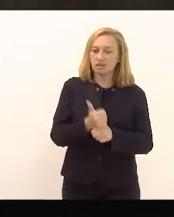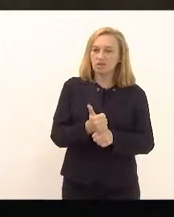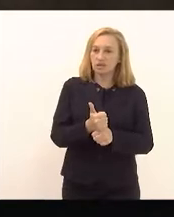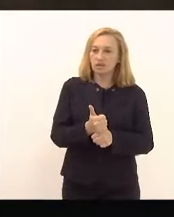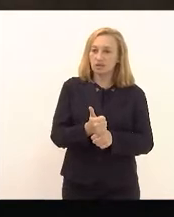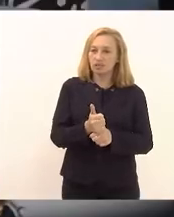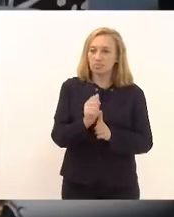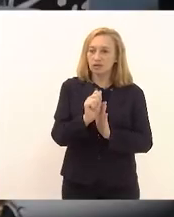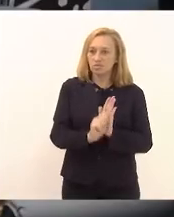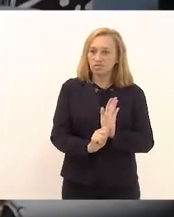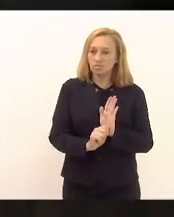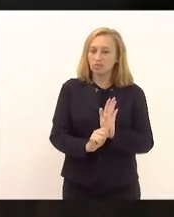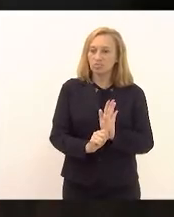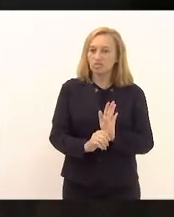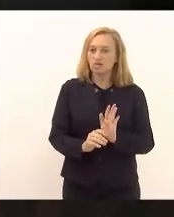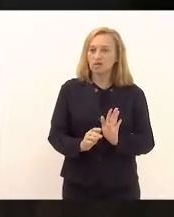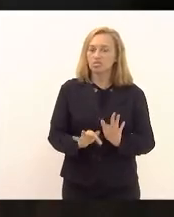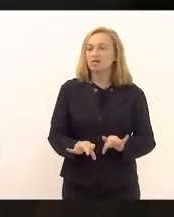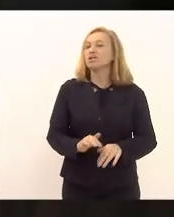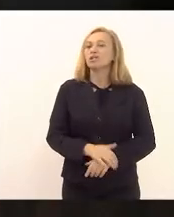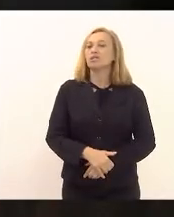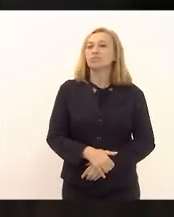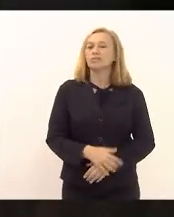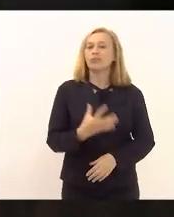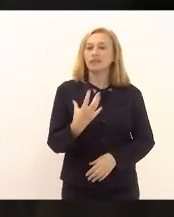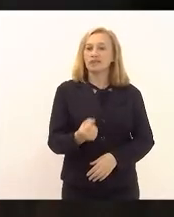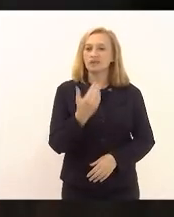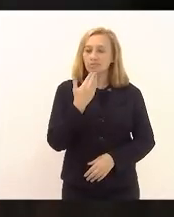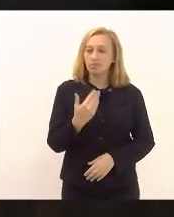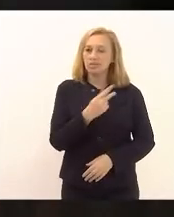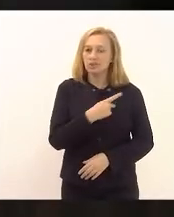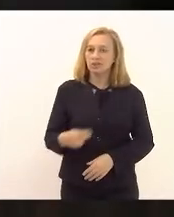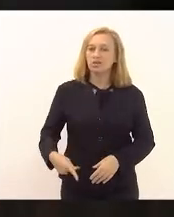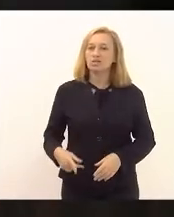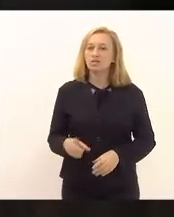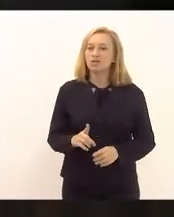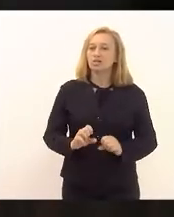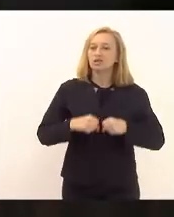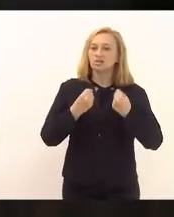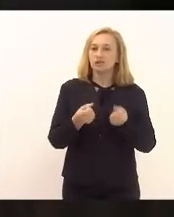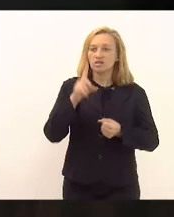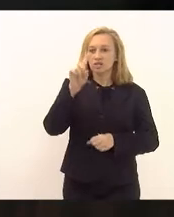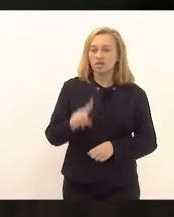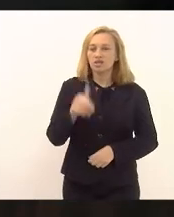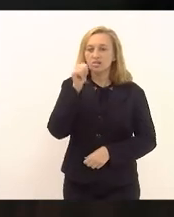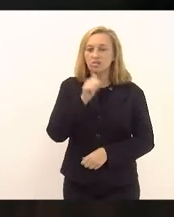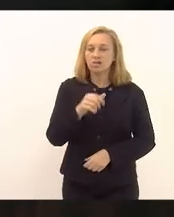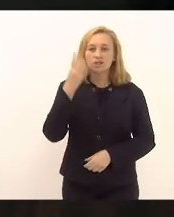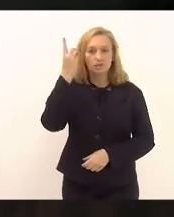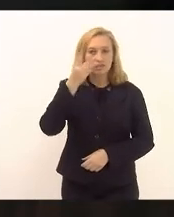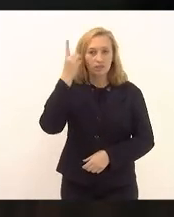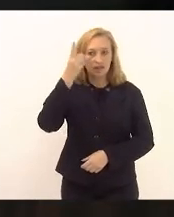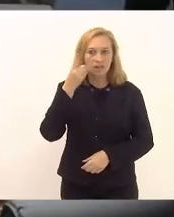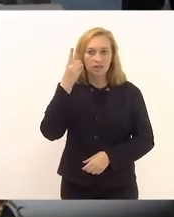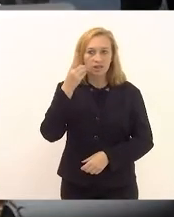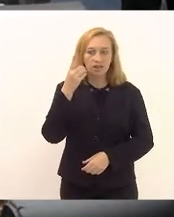de redação. Que a presidência defere. Pela Comissão de Defesa dos Direitos da Mulher, deputada enfermeira Rejane.